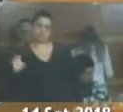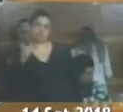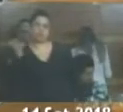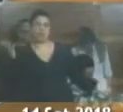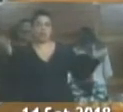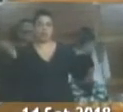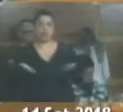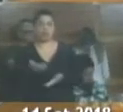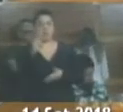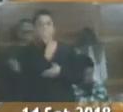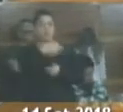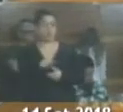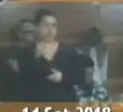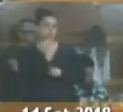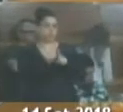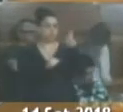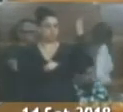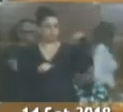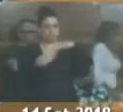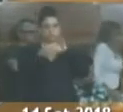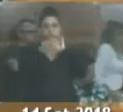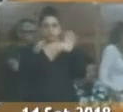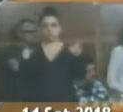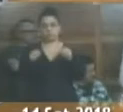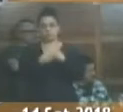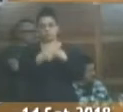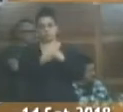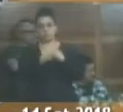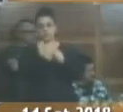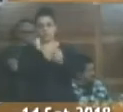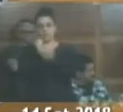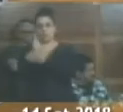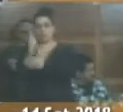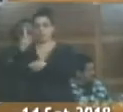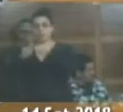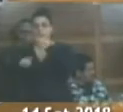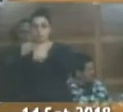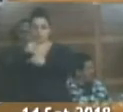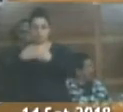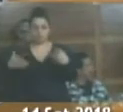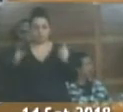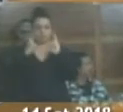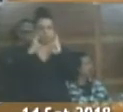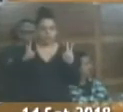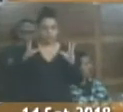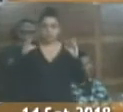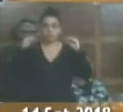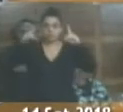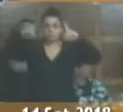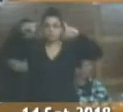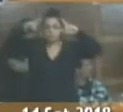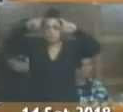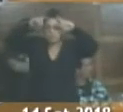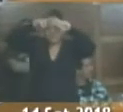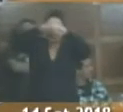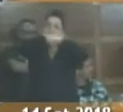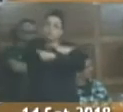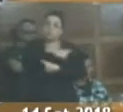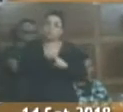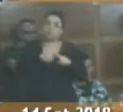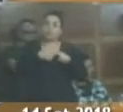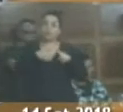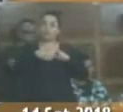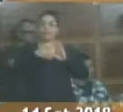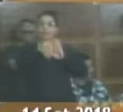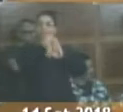conseguimos agora, em agosto, a liberação para poder fazer a compra do material. Então, vejam a complexidade do que se dá na questão